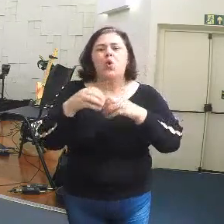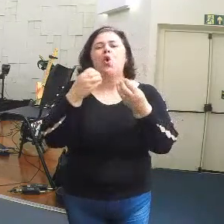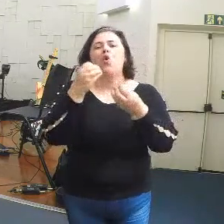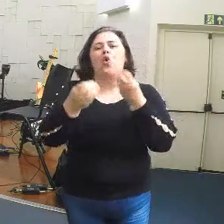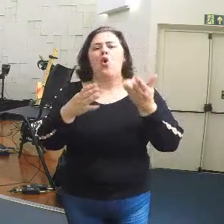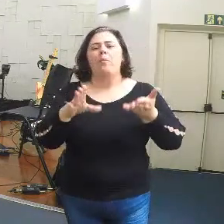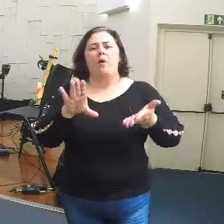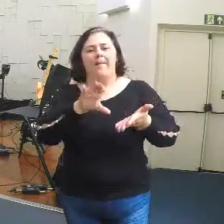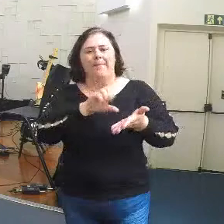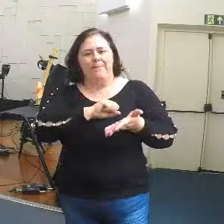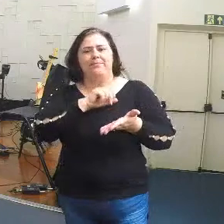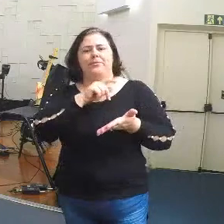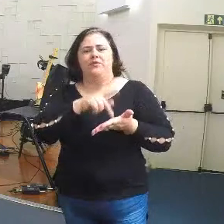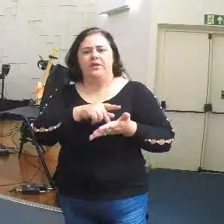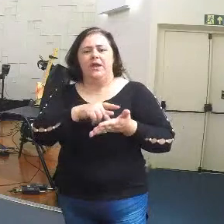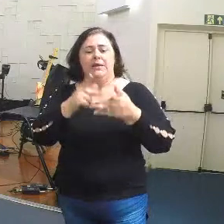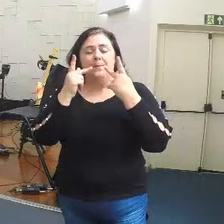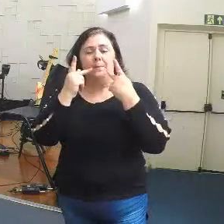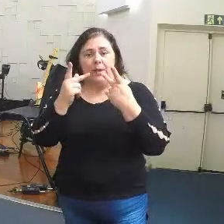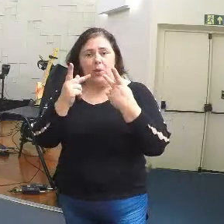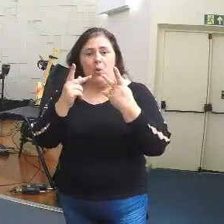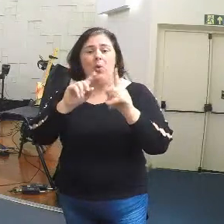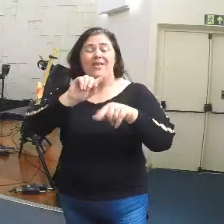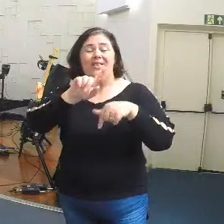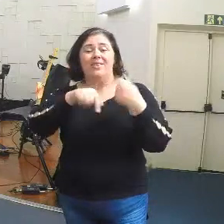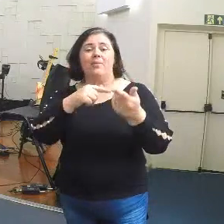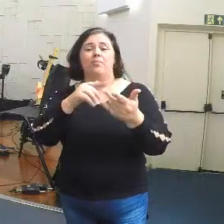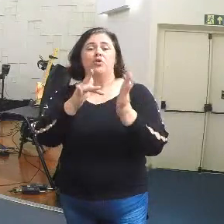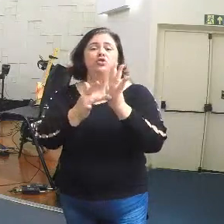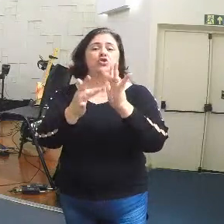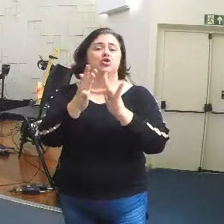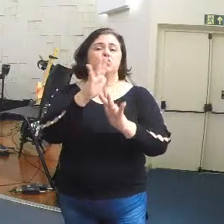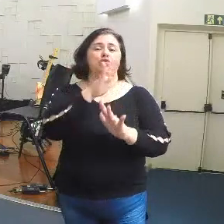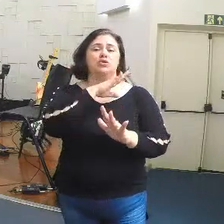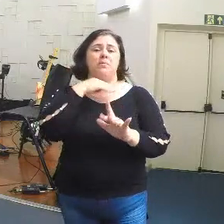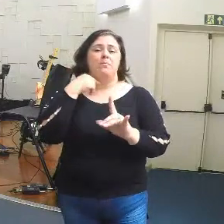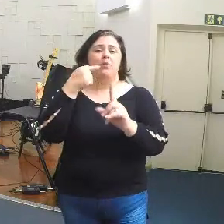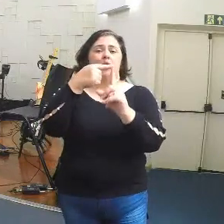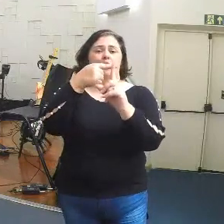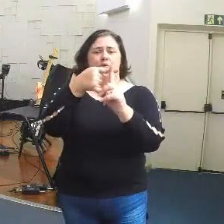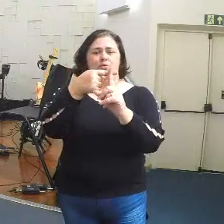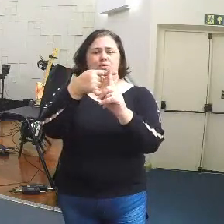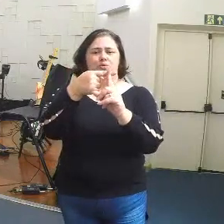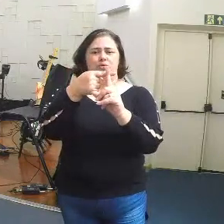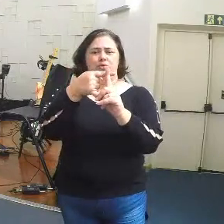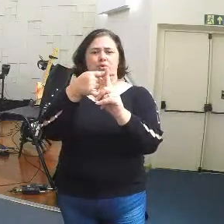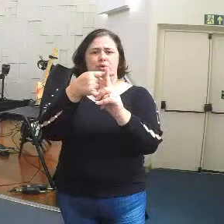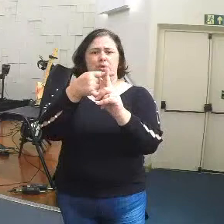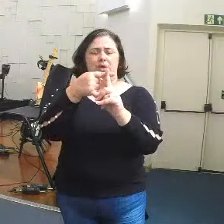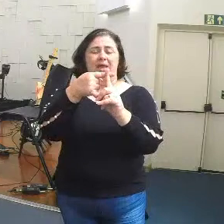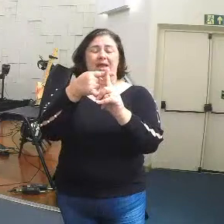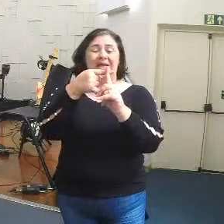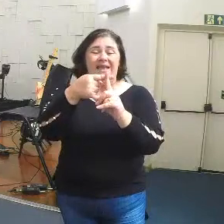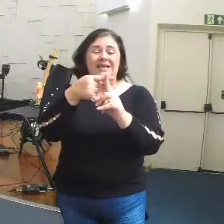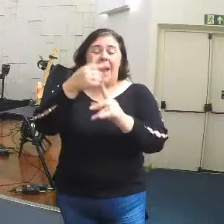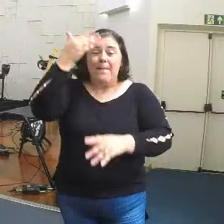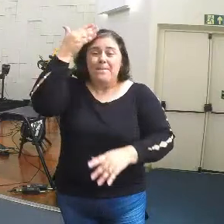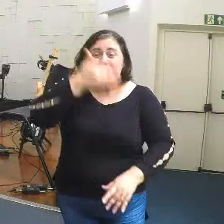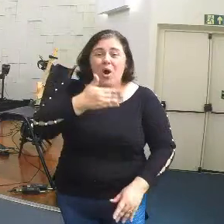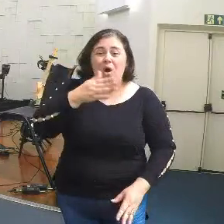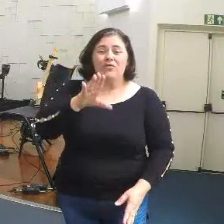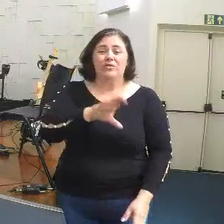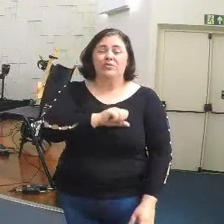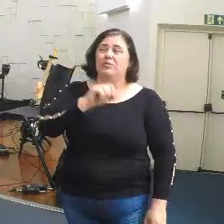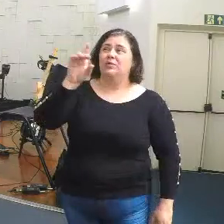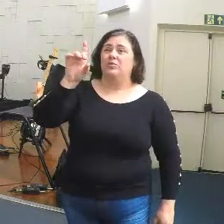contagiou a humanidade, e Ele morreu, essa é a redenção, a manifestação máxima do amor de Deus. Mas aí, na